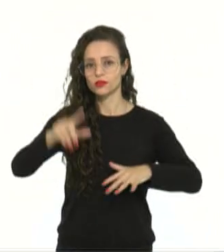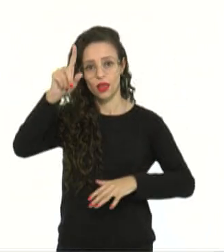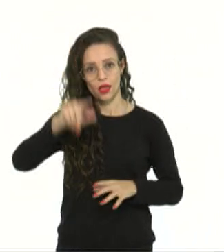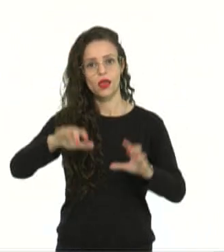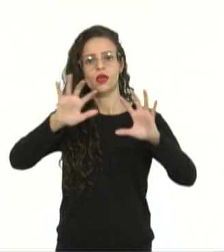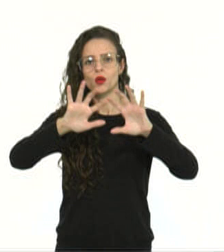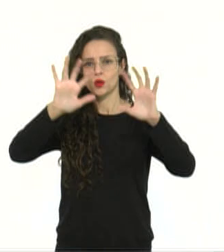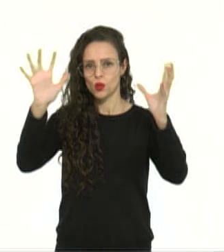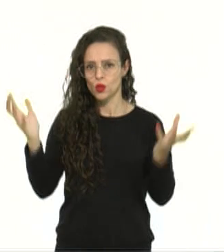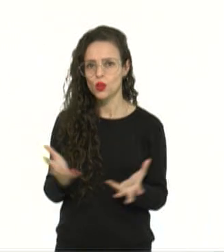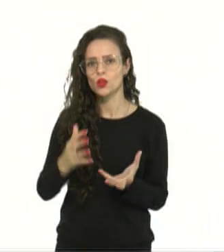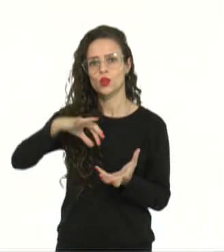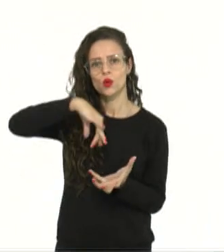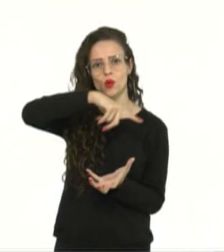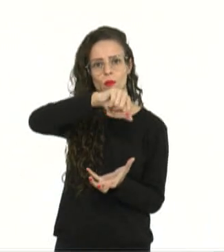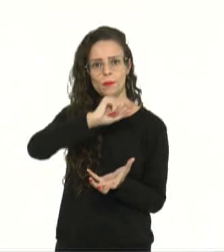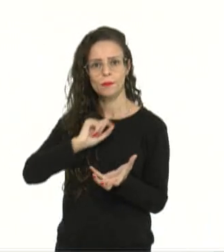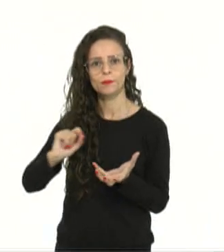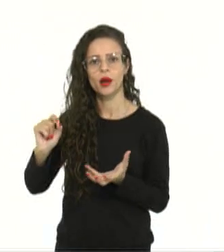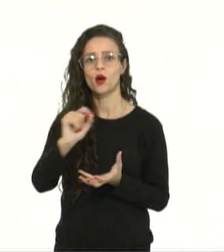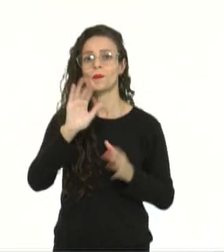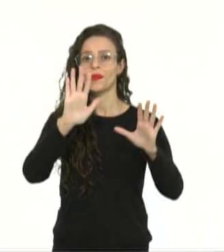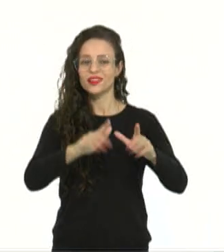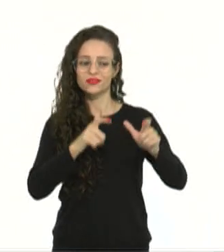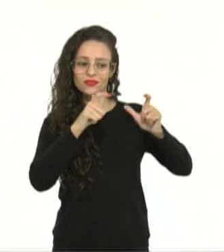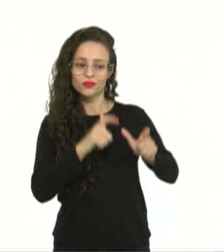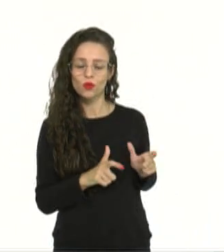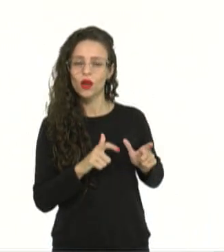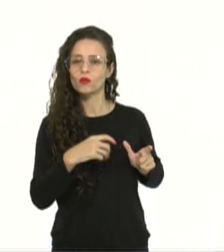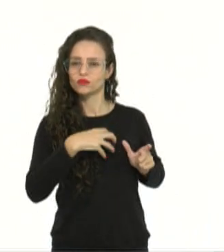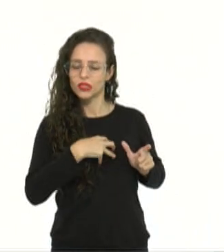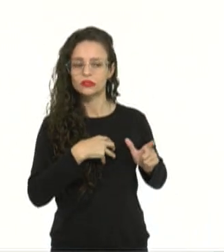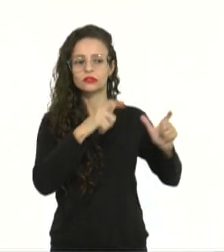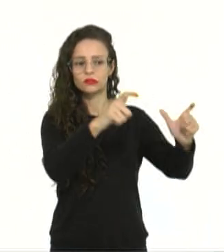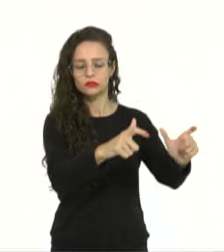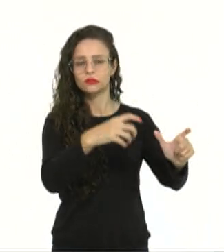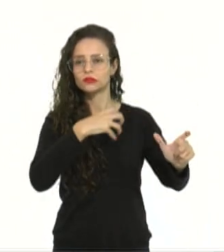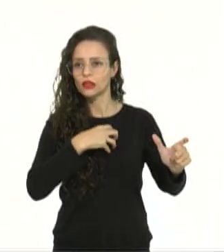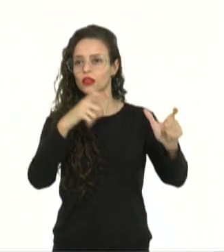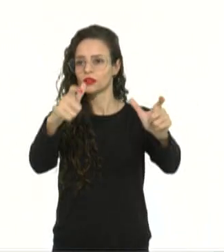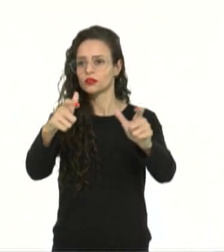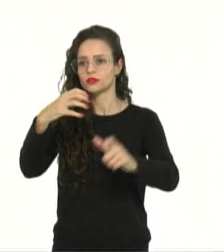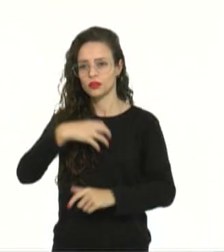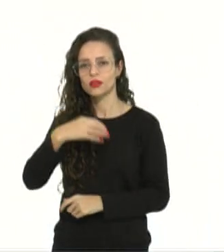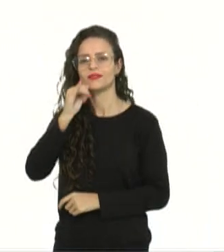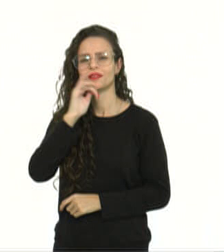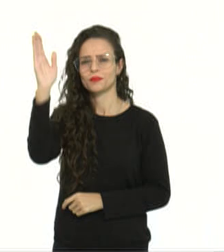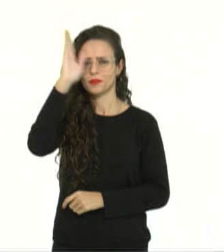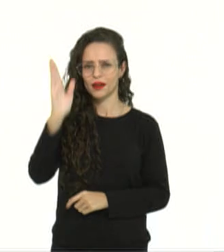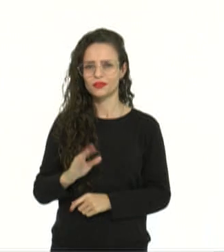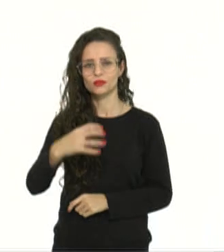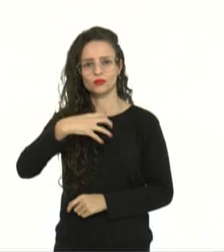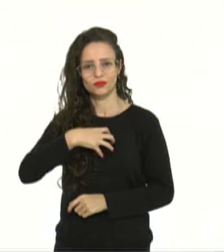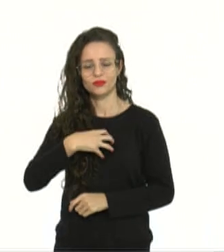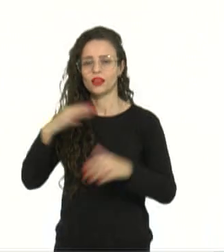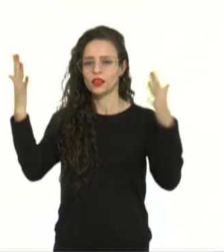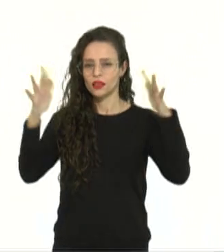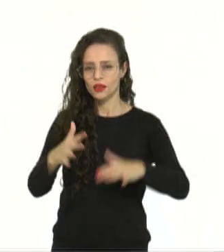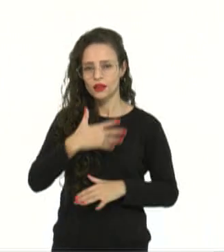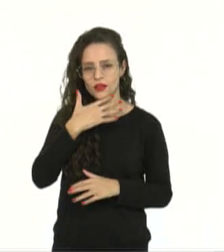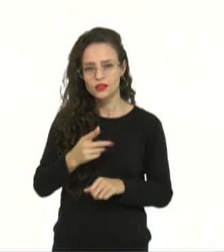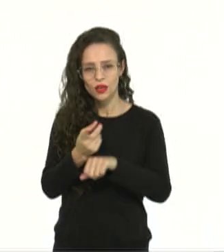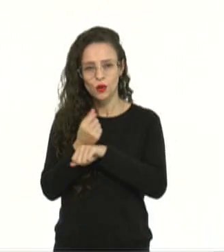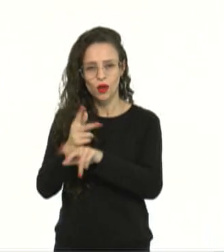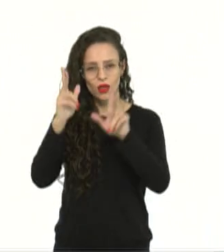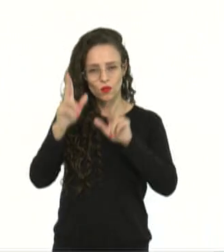globais, seus efeitos são sentidos de maneira local. Por exemplo, o Brasil foi afetado pelas crises econômicas da mesma maneira